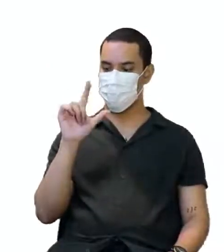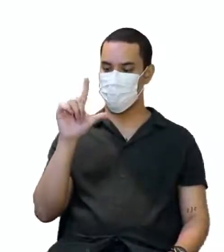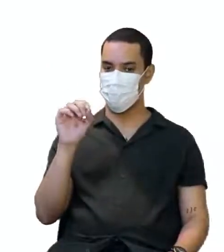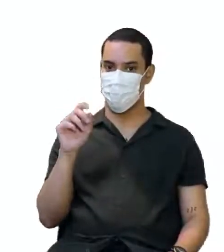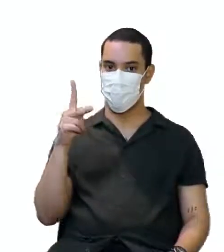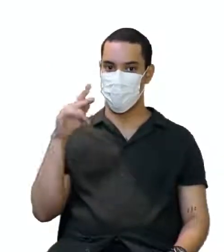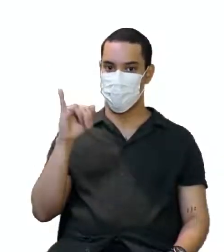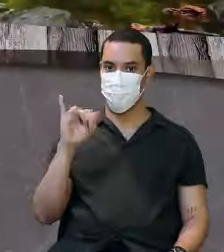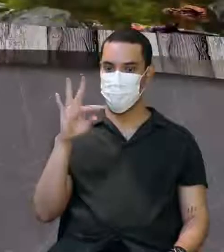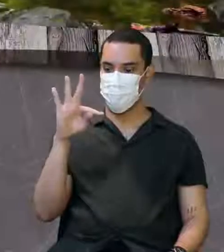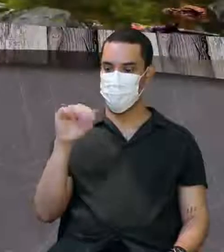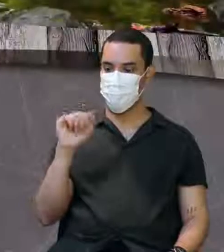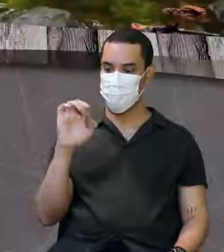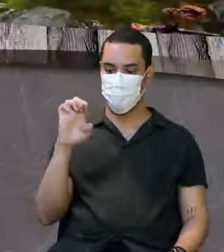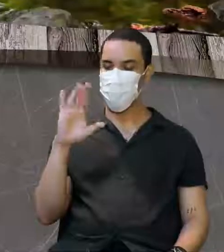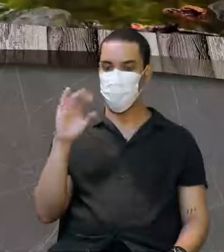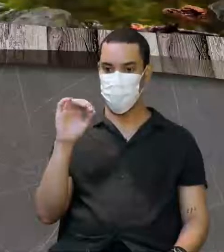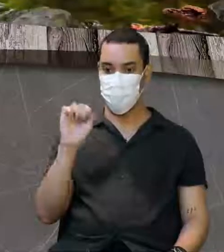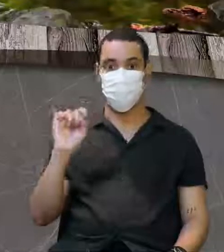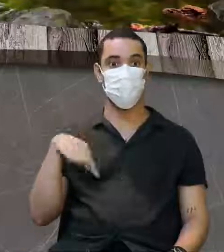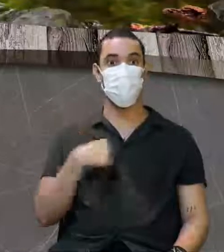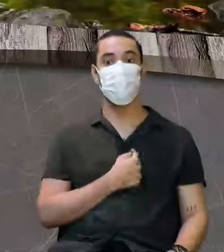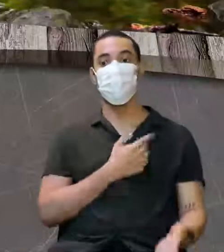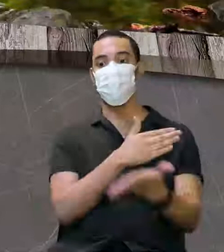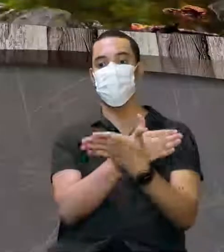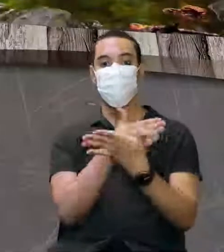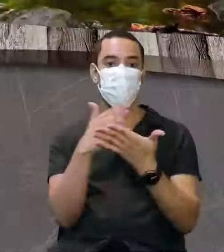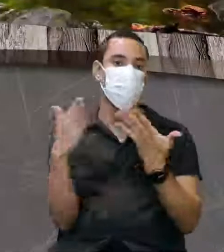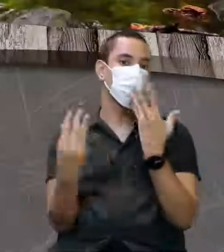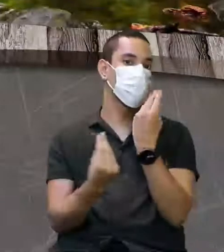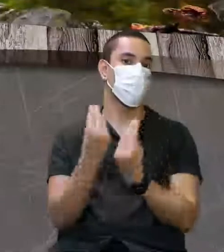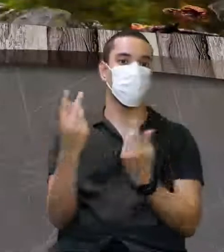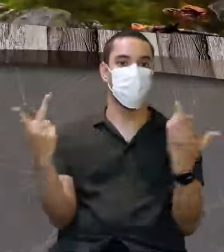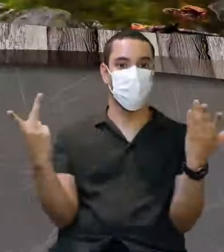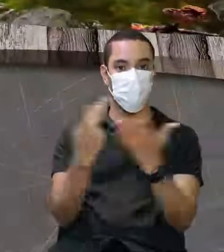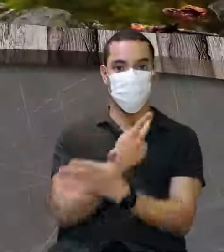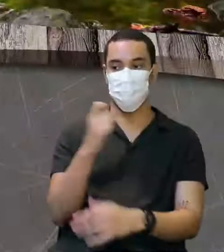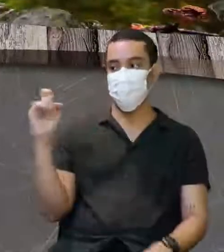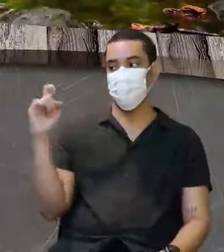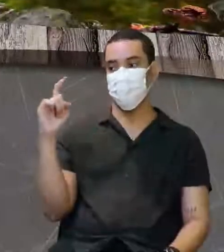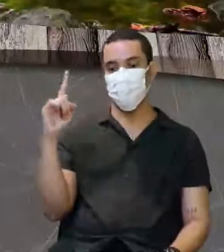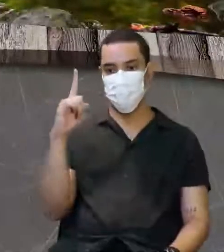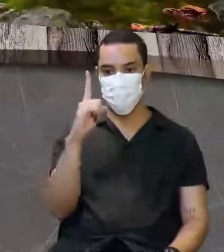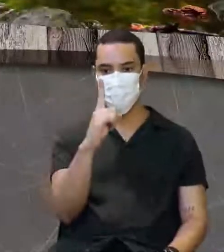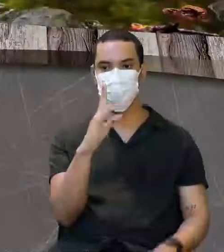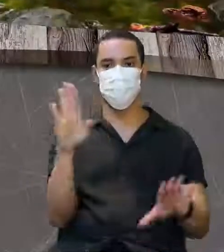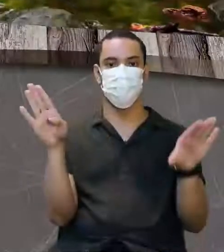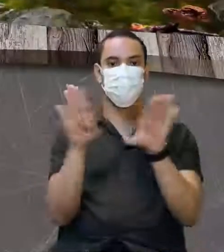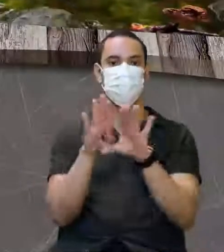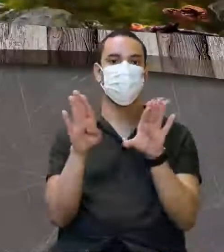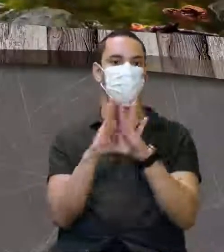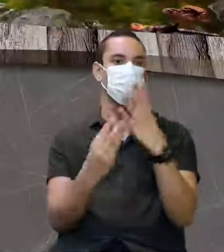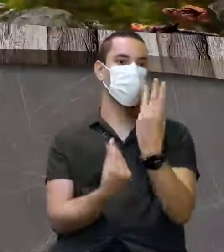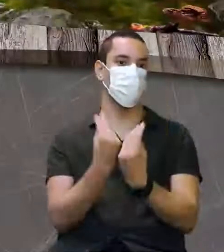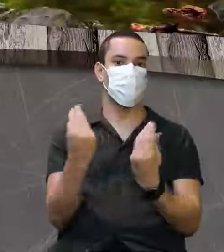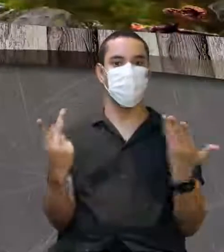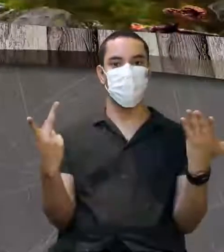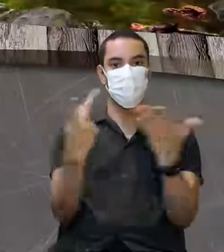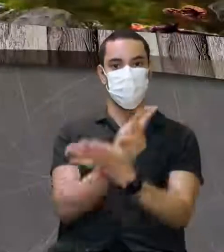vendo o início do processo de formação, de evolução, né,